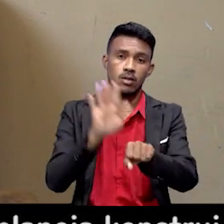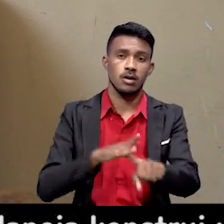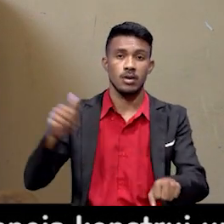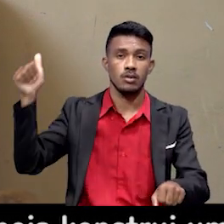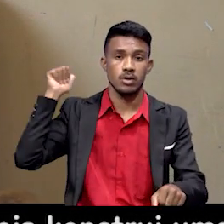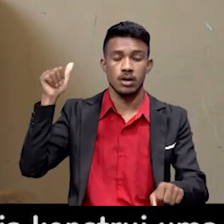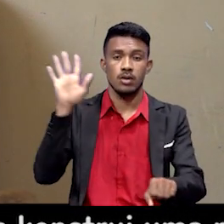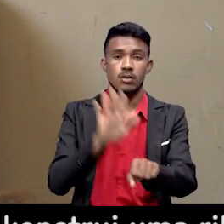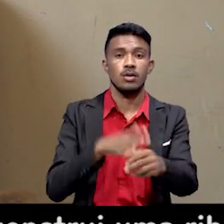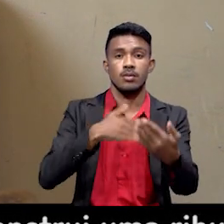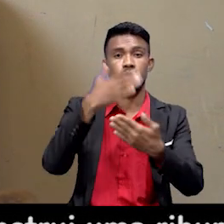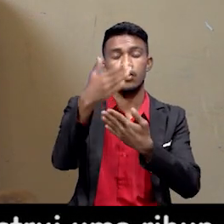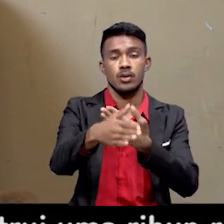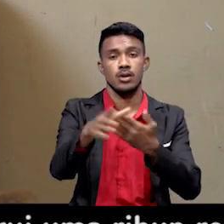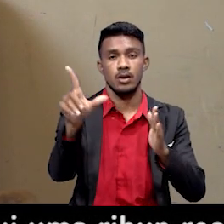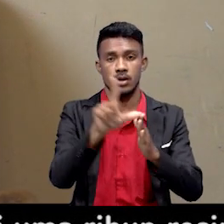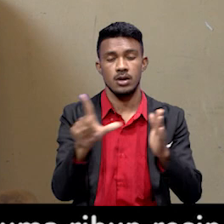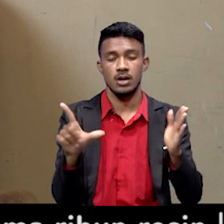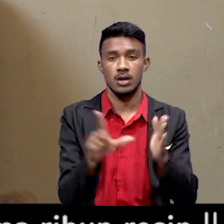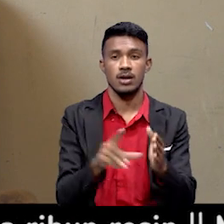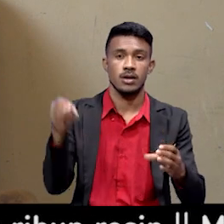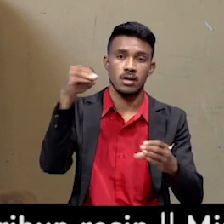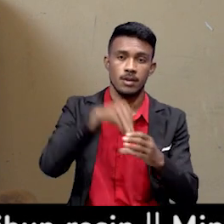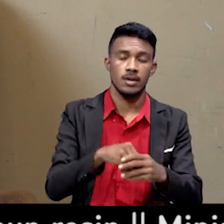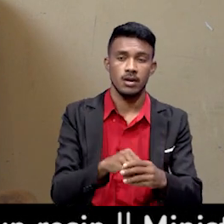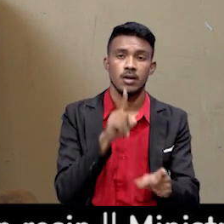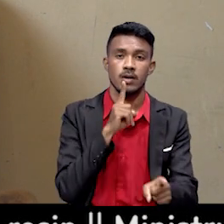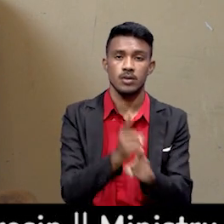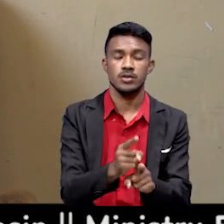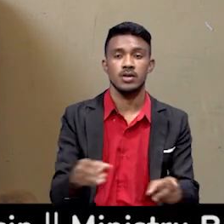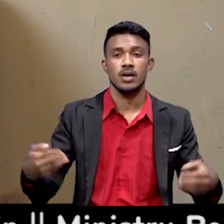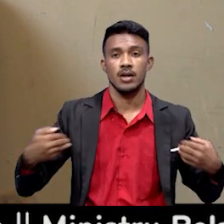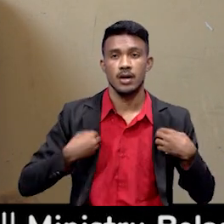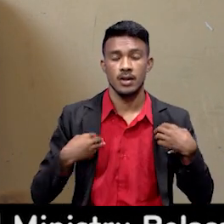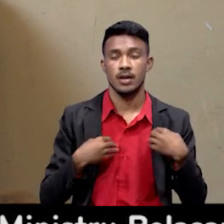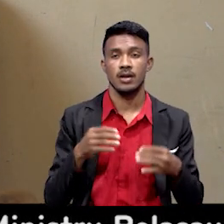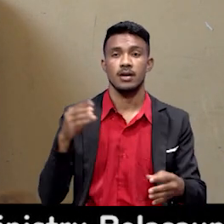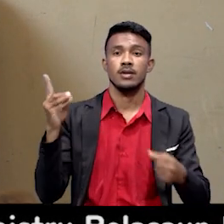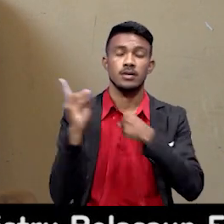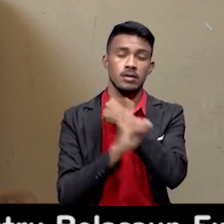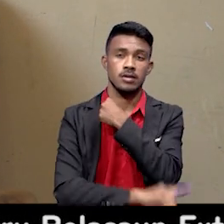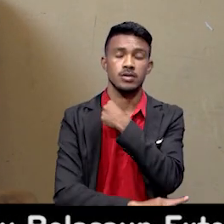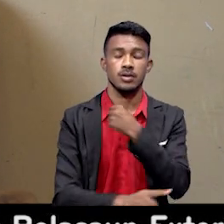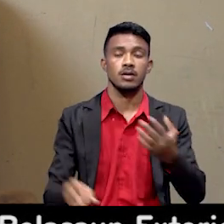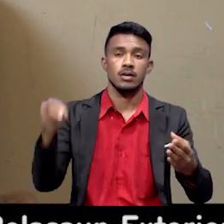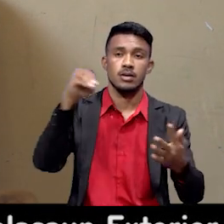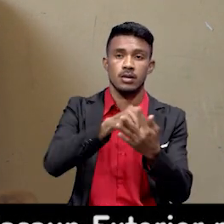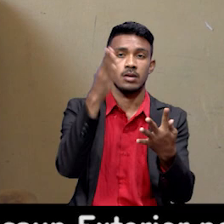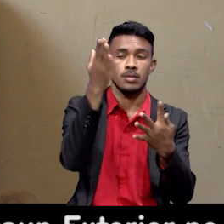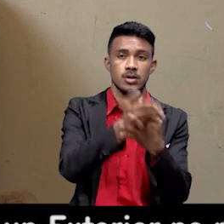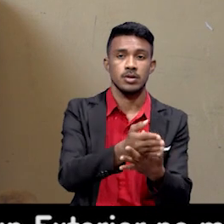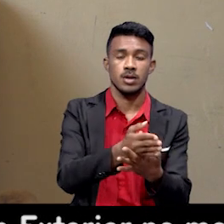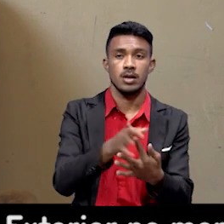un se lei ne kona tama in vigor retam promulgação na e tama na baia jornada da